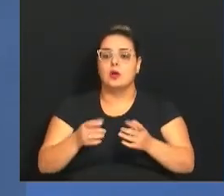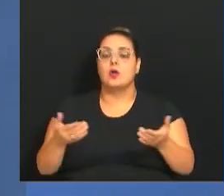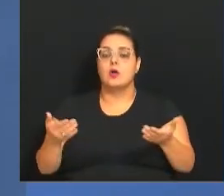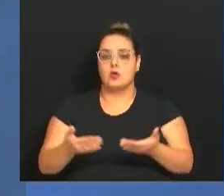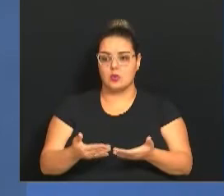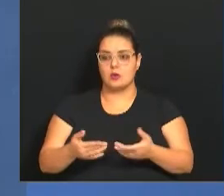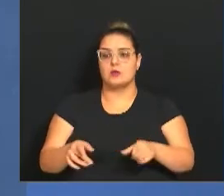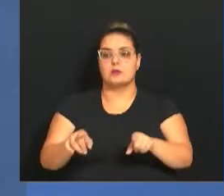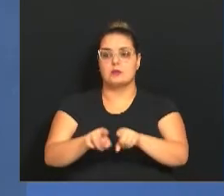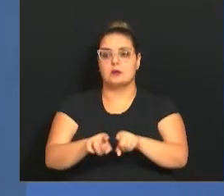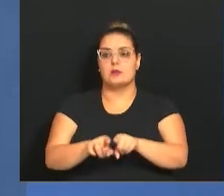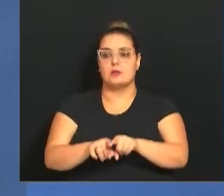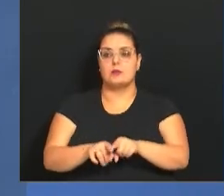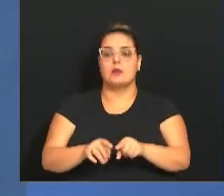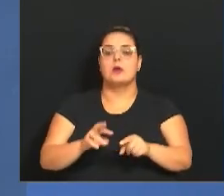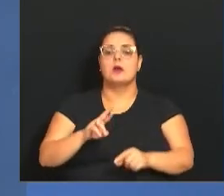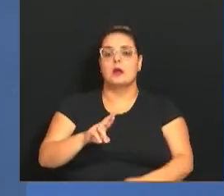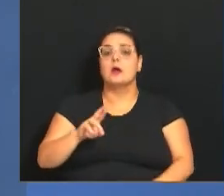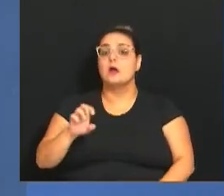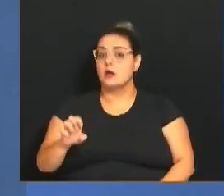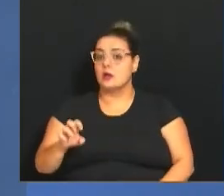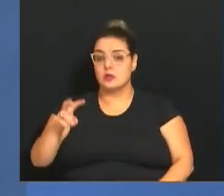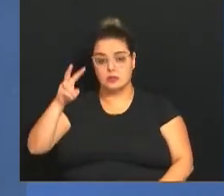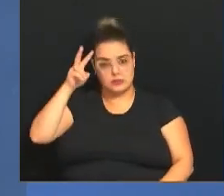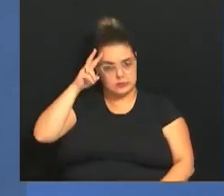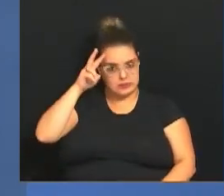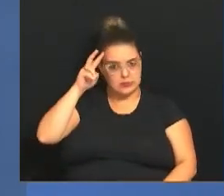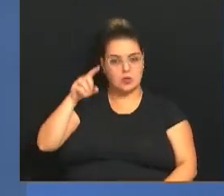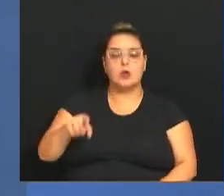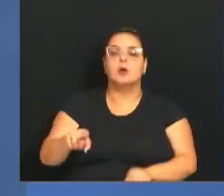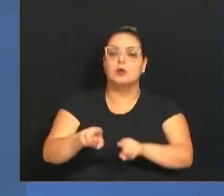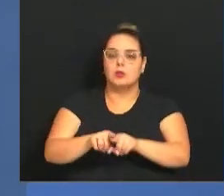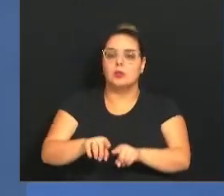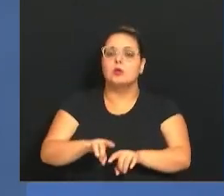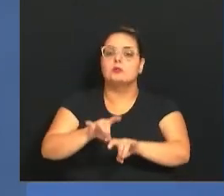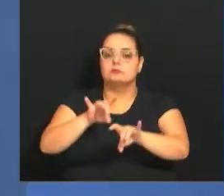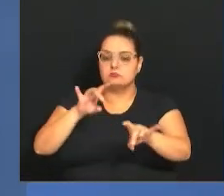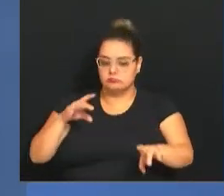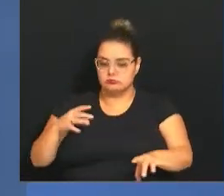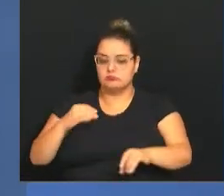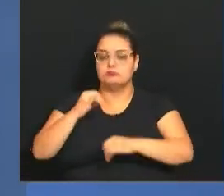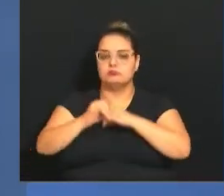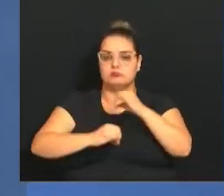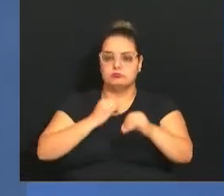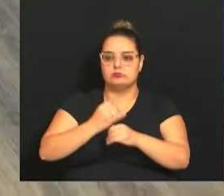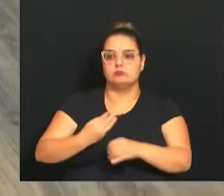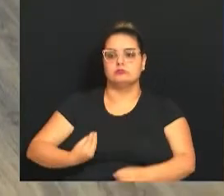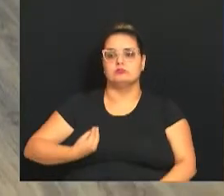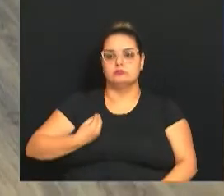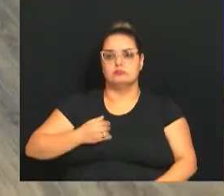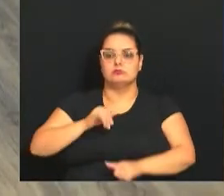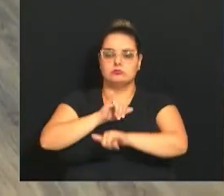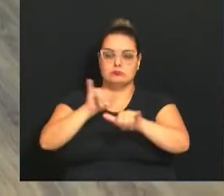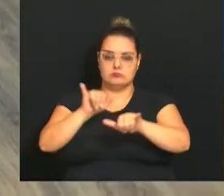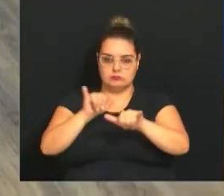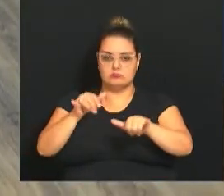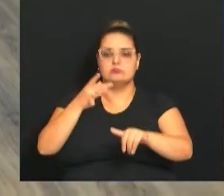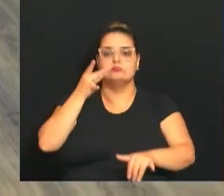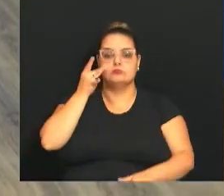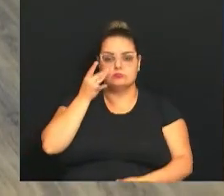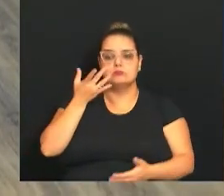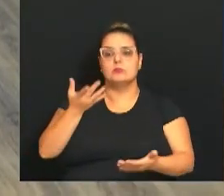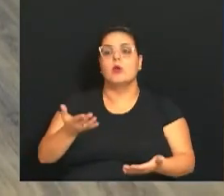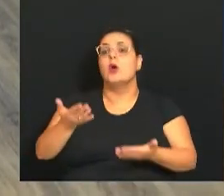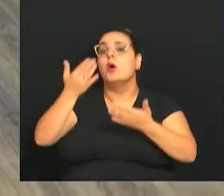quanto a reunião extraordinária de segunda-feira tem transmissão ao vivo da TV Câmara Campinas. Tá certo, então, Mirna Abreu,